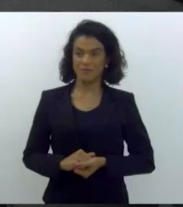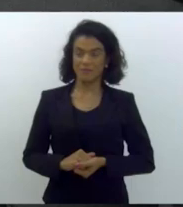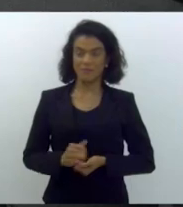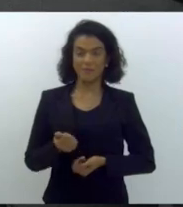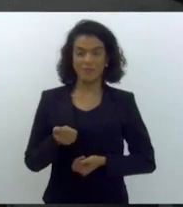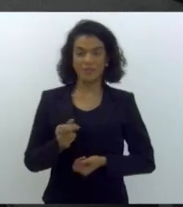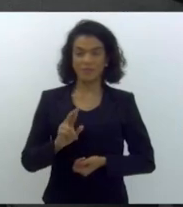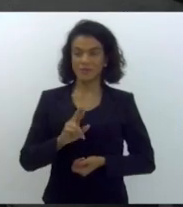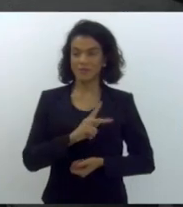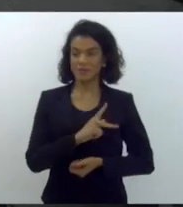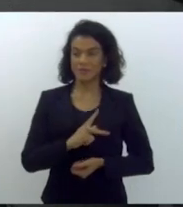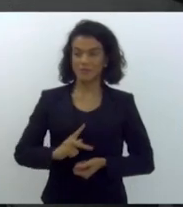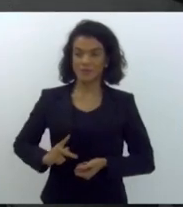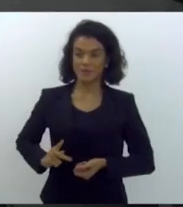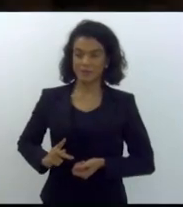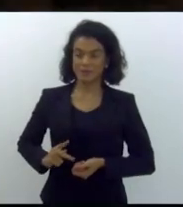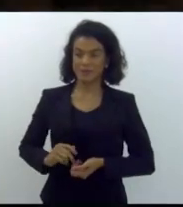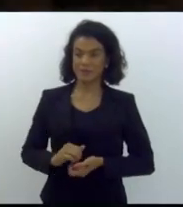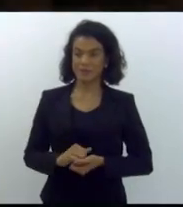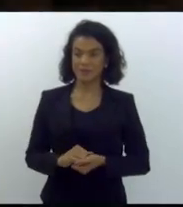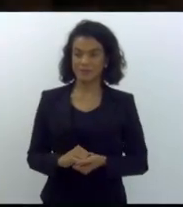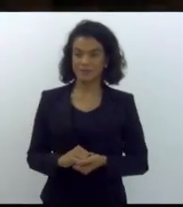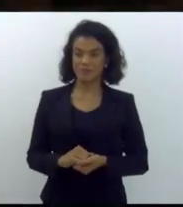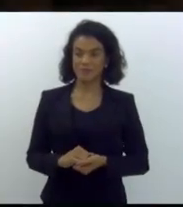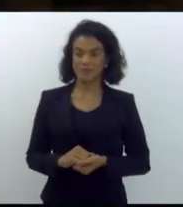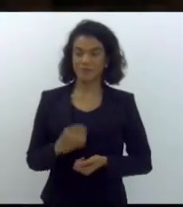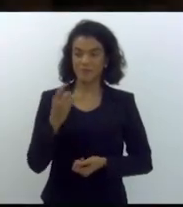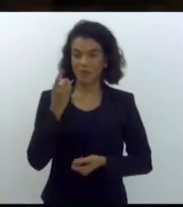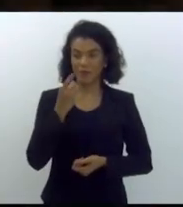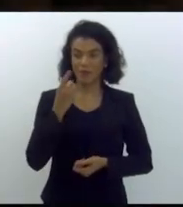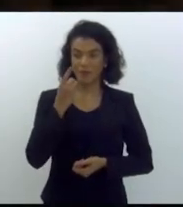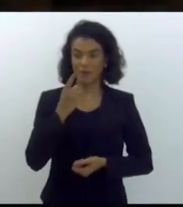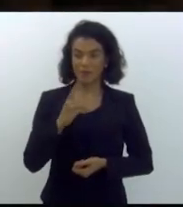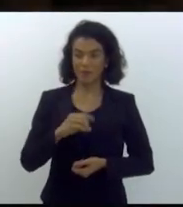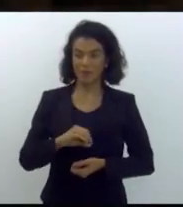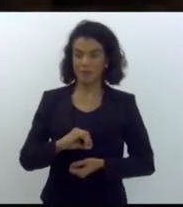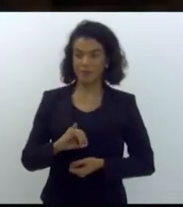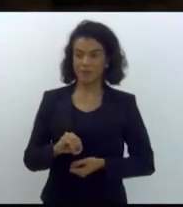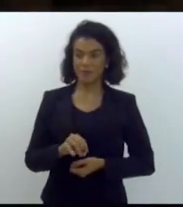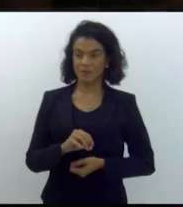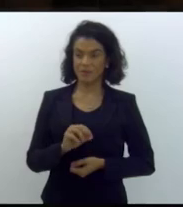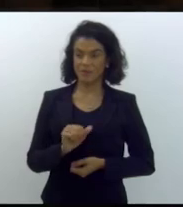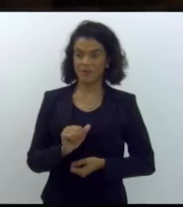senhor presidente deputado Oliveira